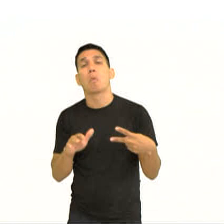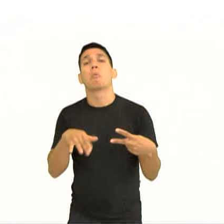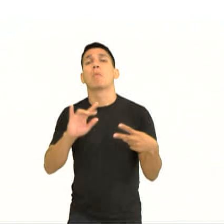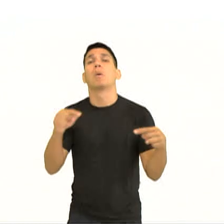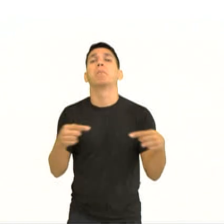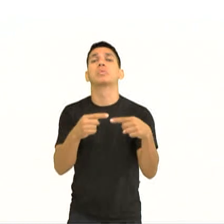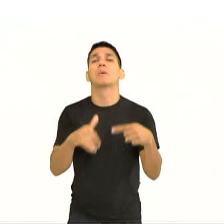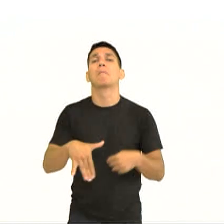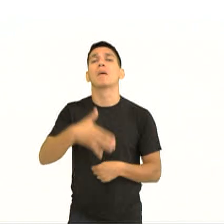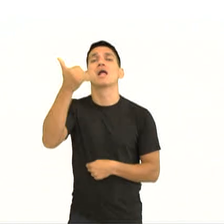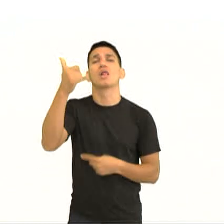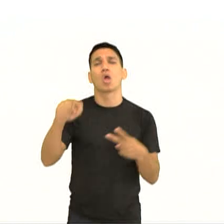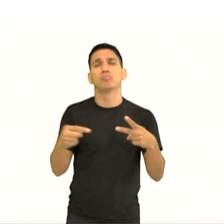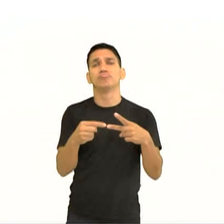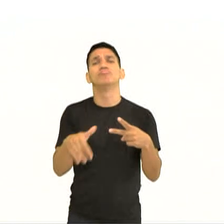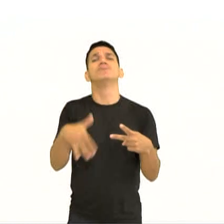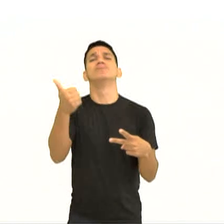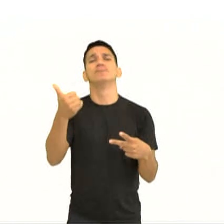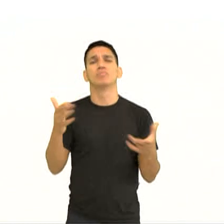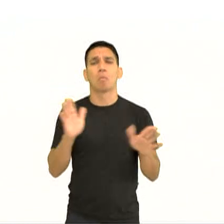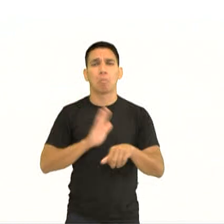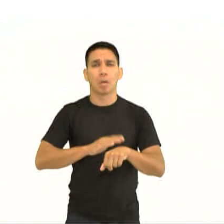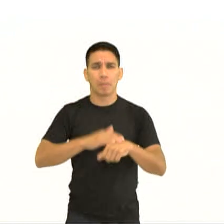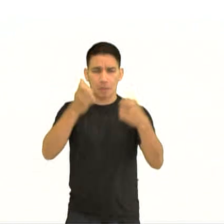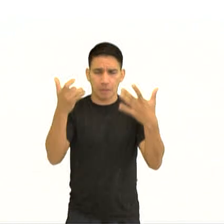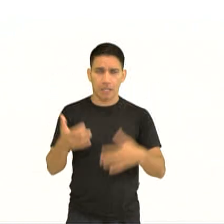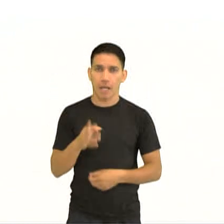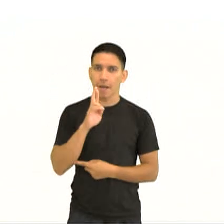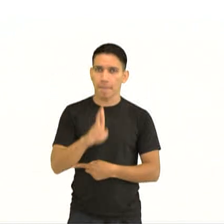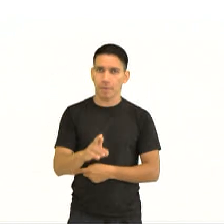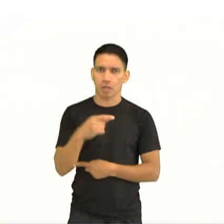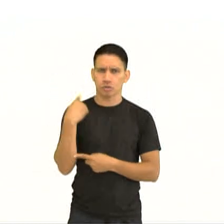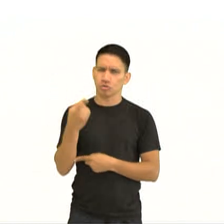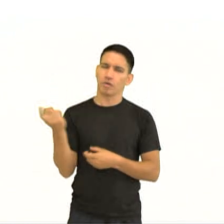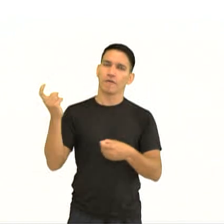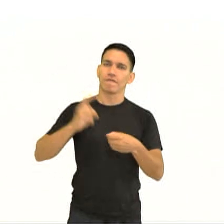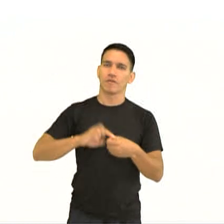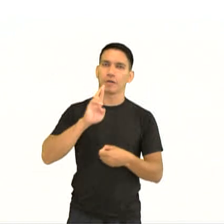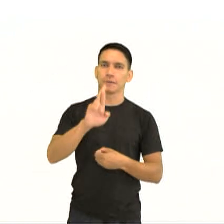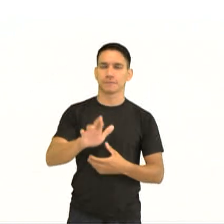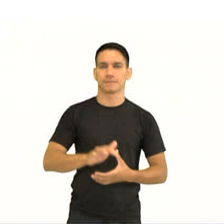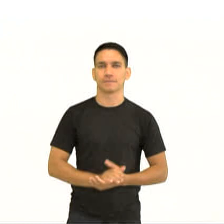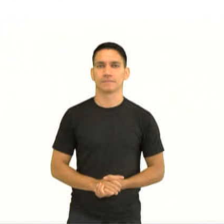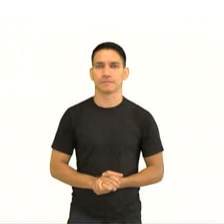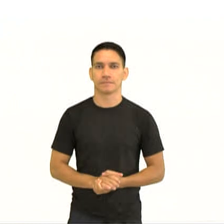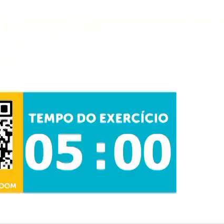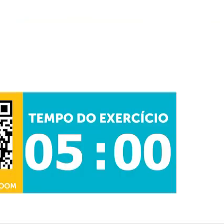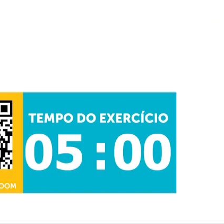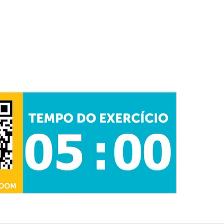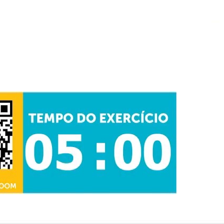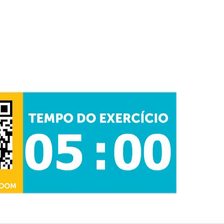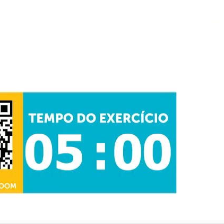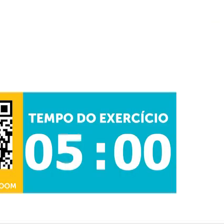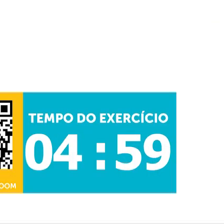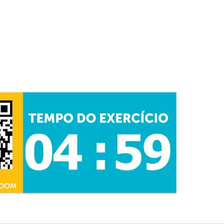dentro daquilo que a gente discutiu até agora? Respondam, reflitam, daqui a pouquinho a gente volta com a correção.